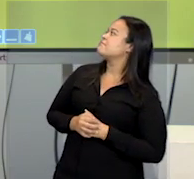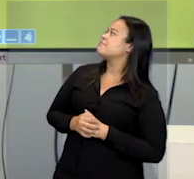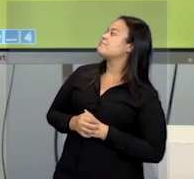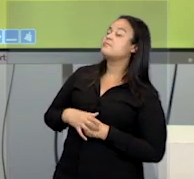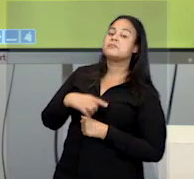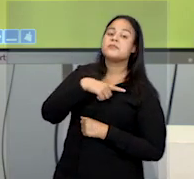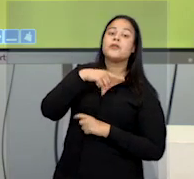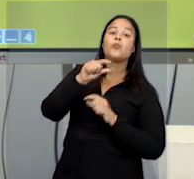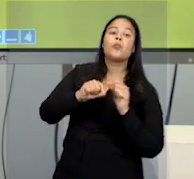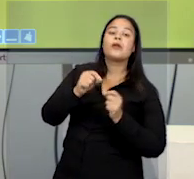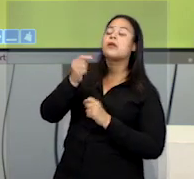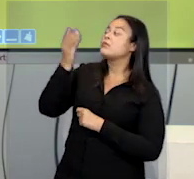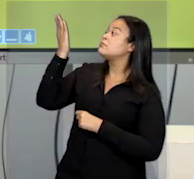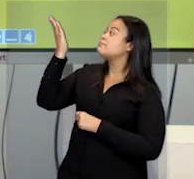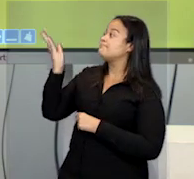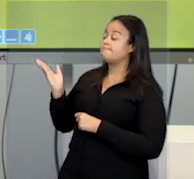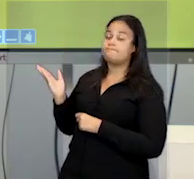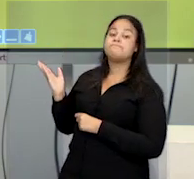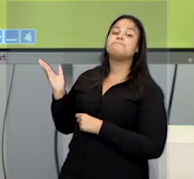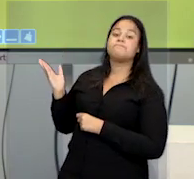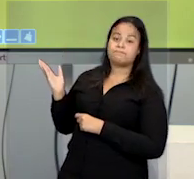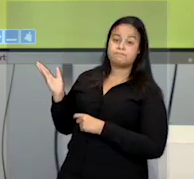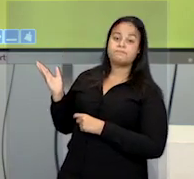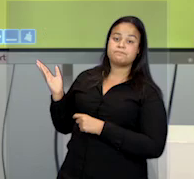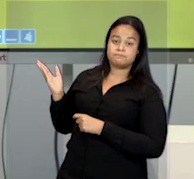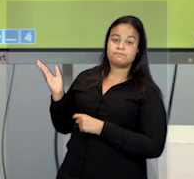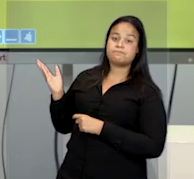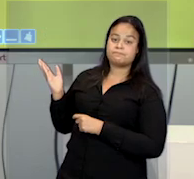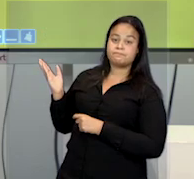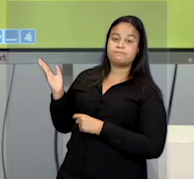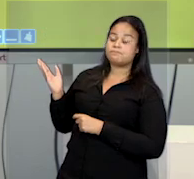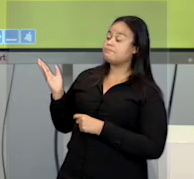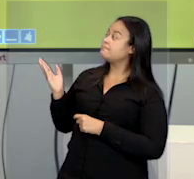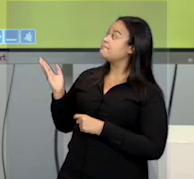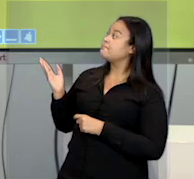C2H2 que me produzem